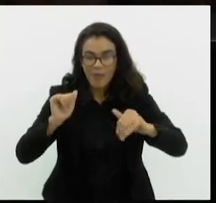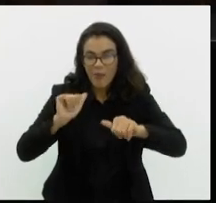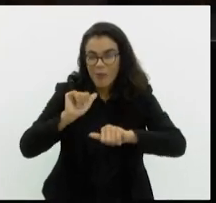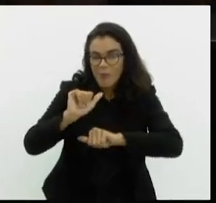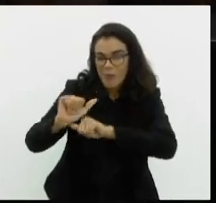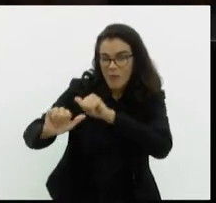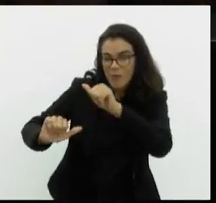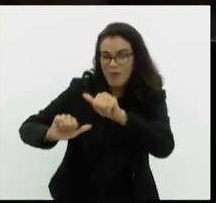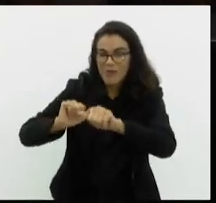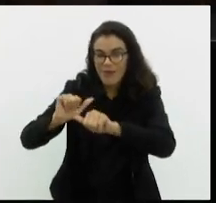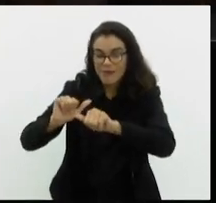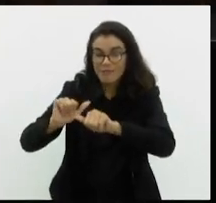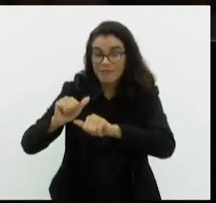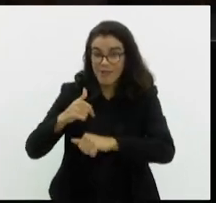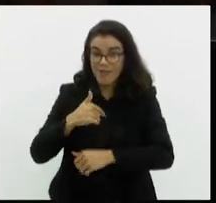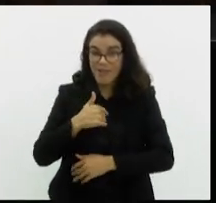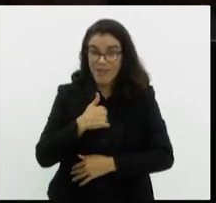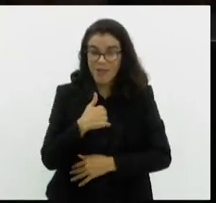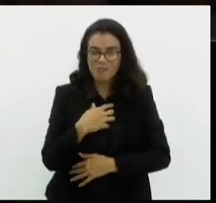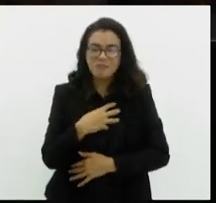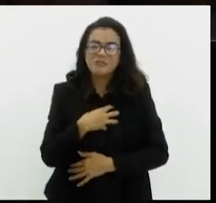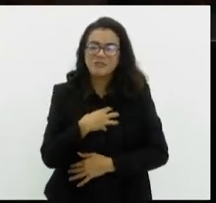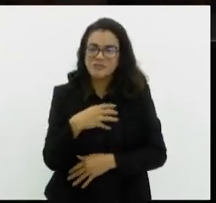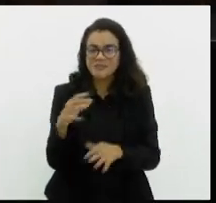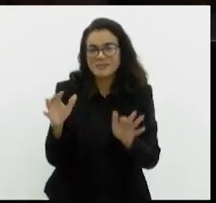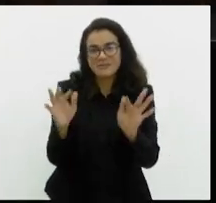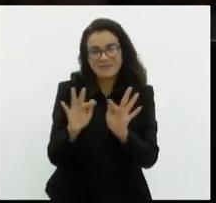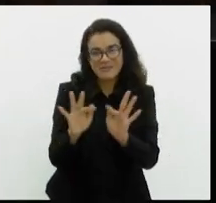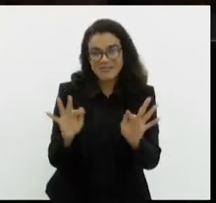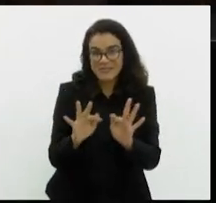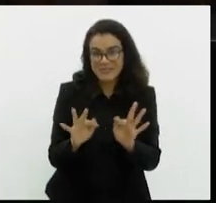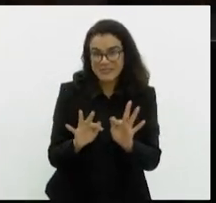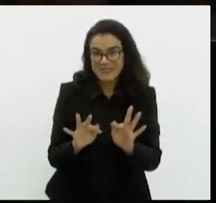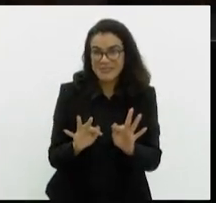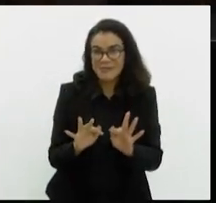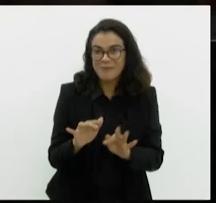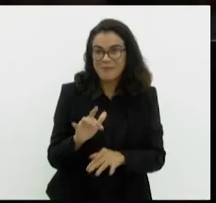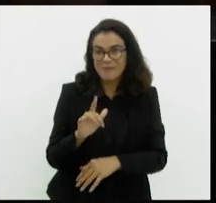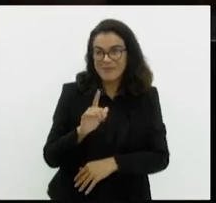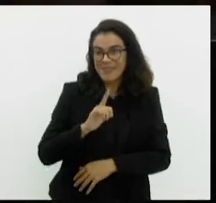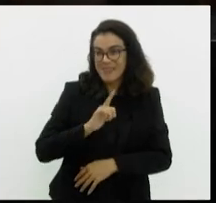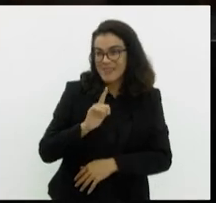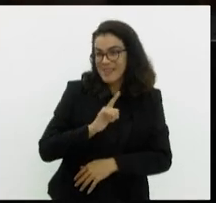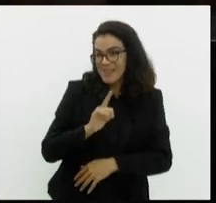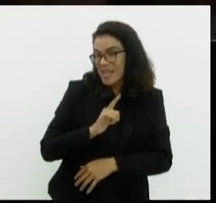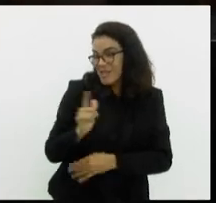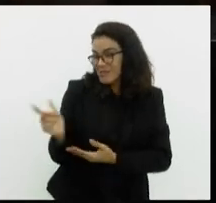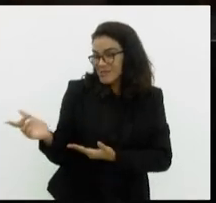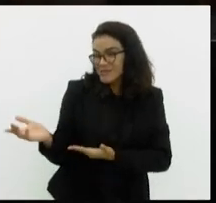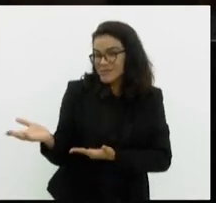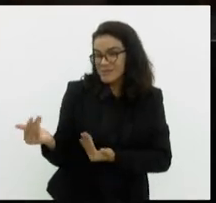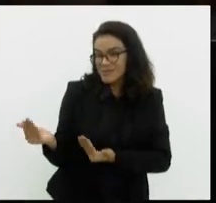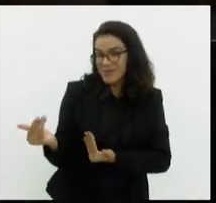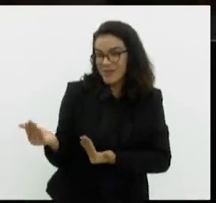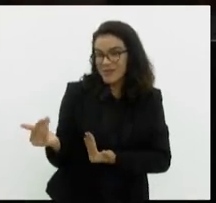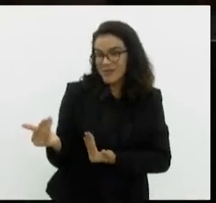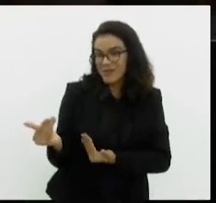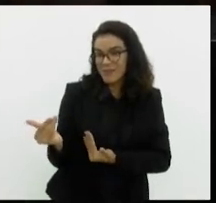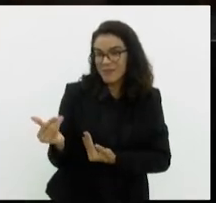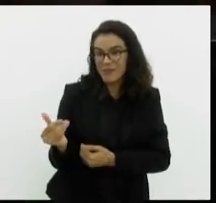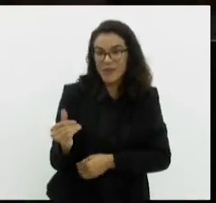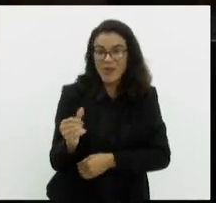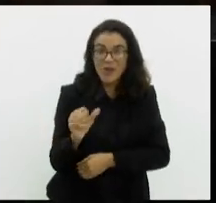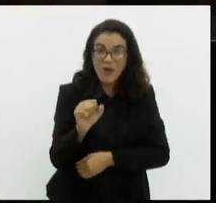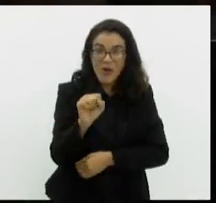coisas. E eu me sinto muito feliz de ser jovem há mais tempo, porque com